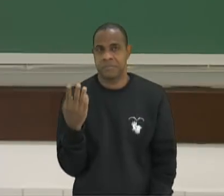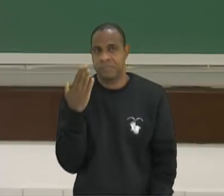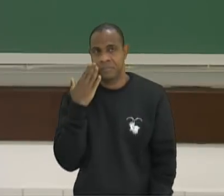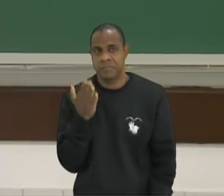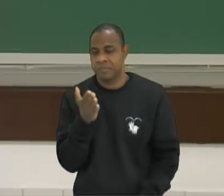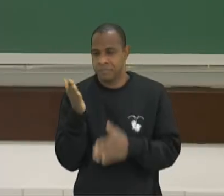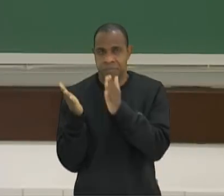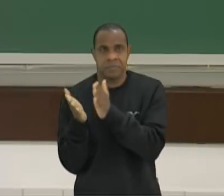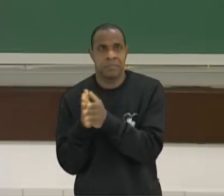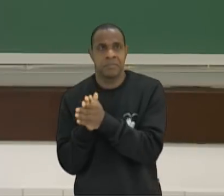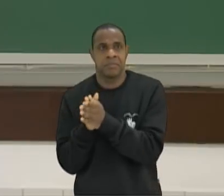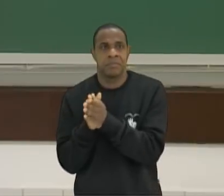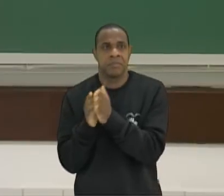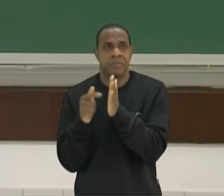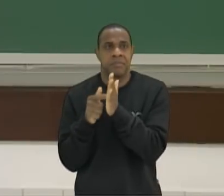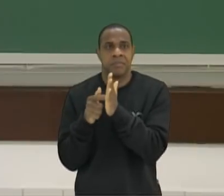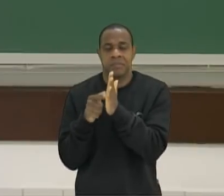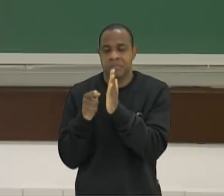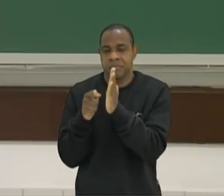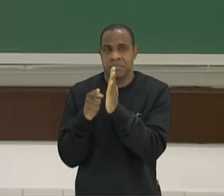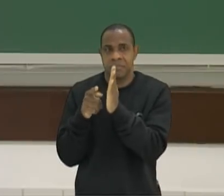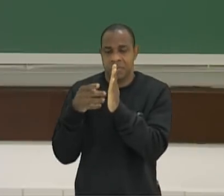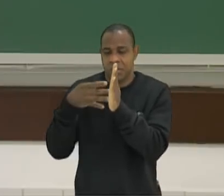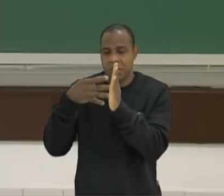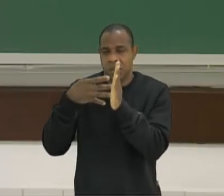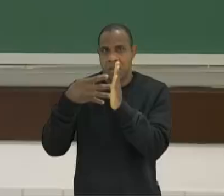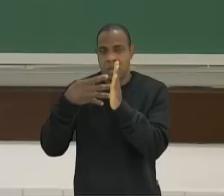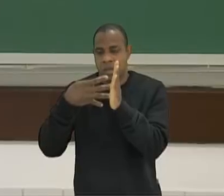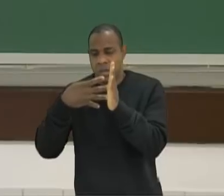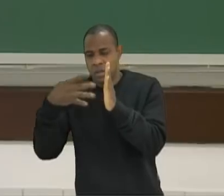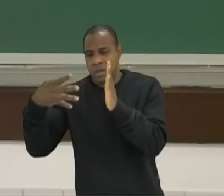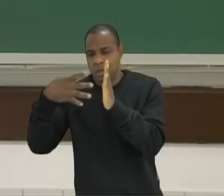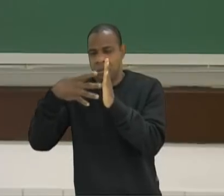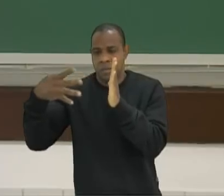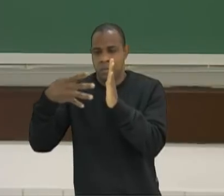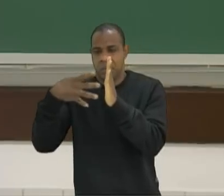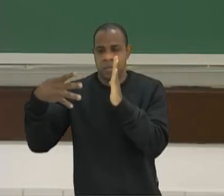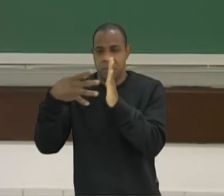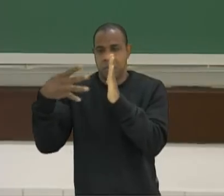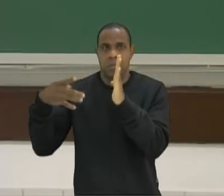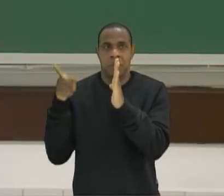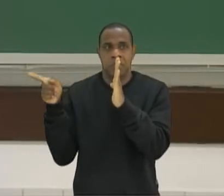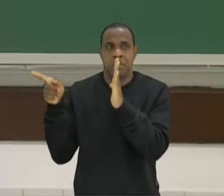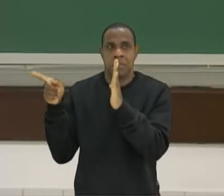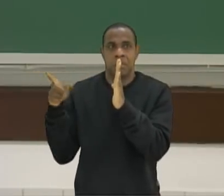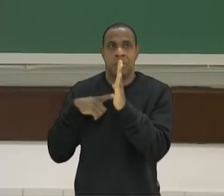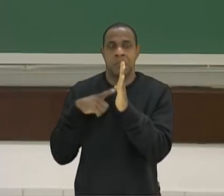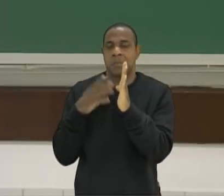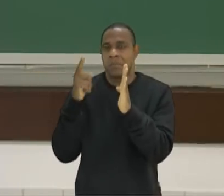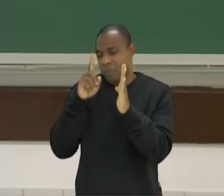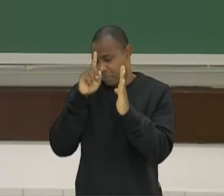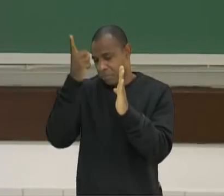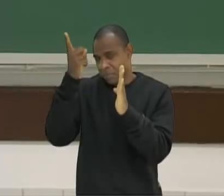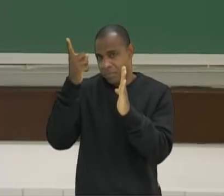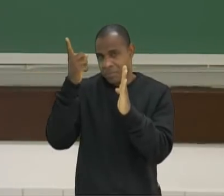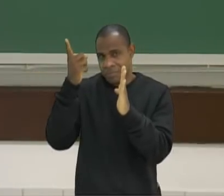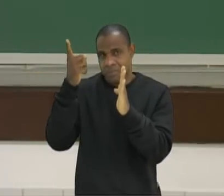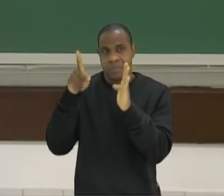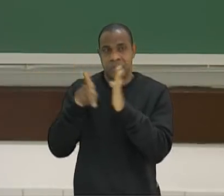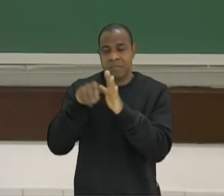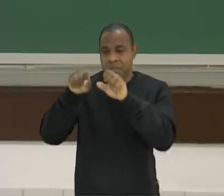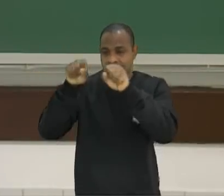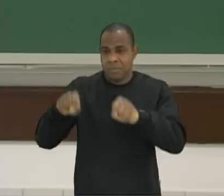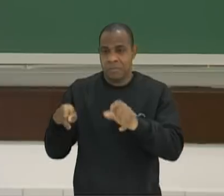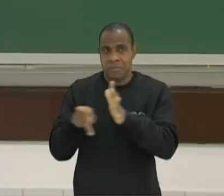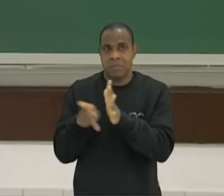Com isso, a onda vai pegar esse caminho como correspondência. e você vai ter essa ideia sistemática, onde